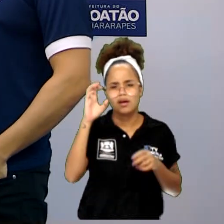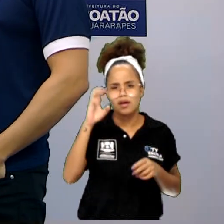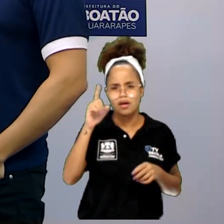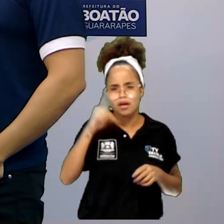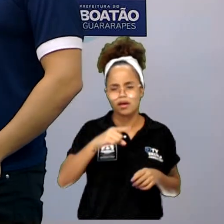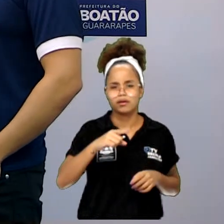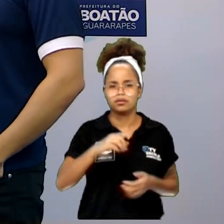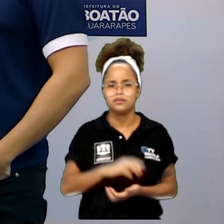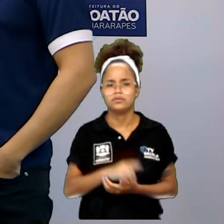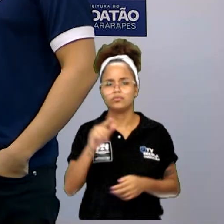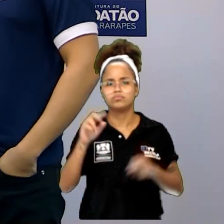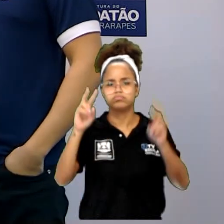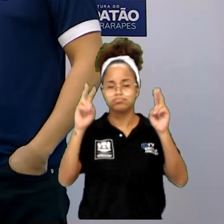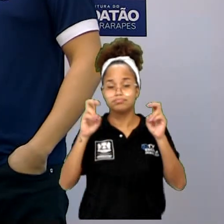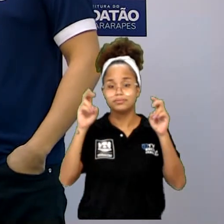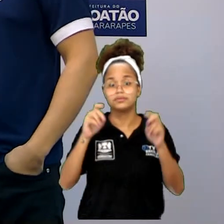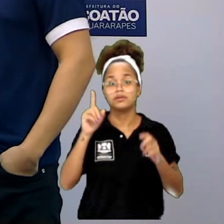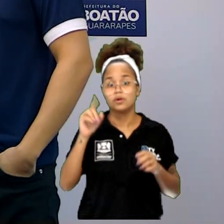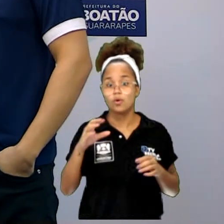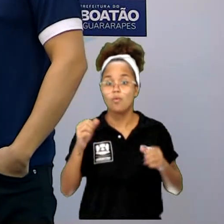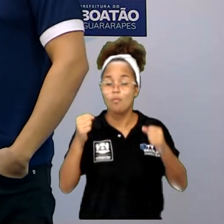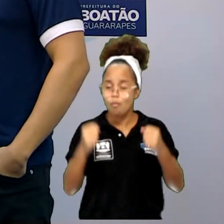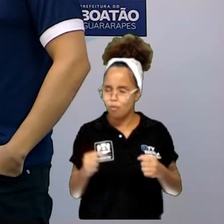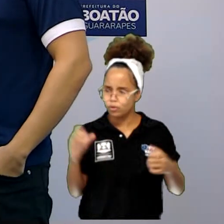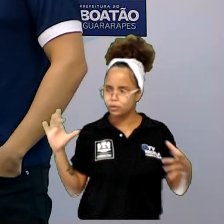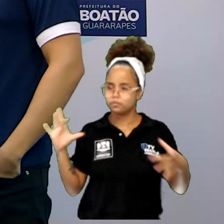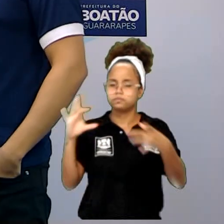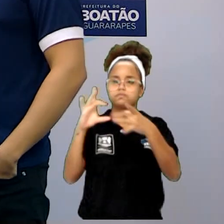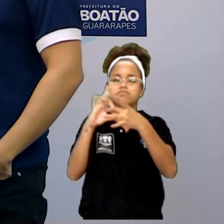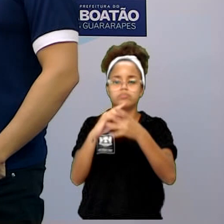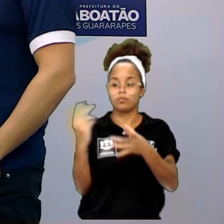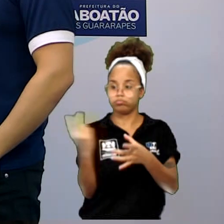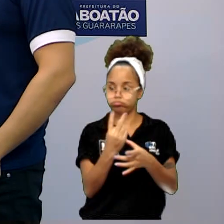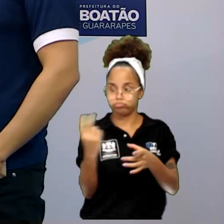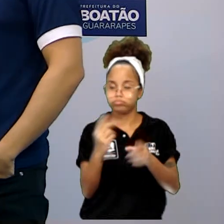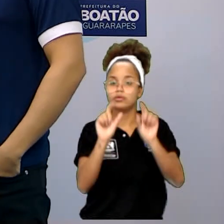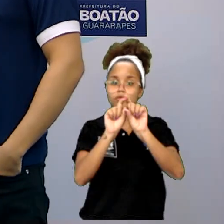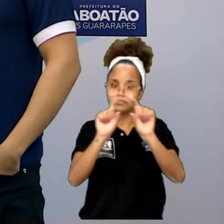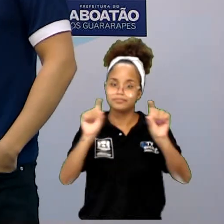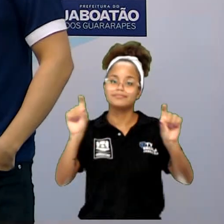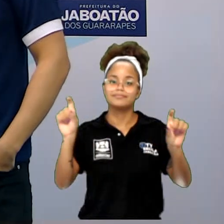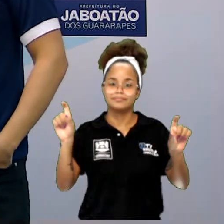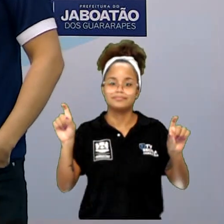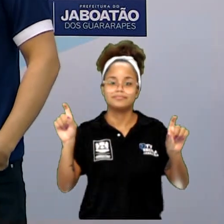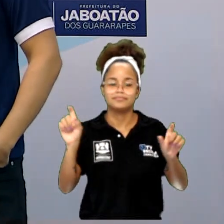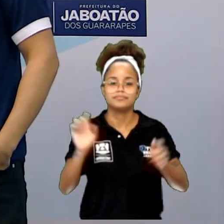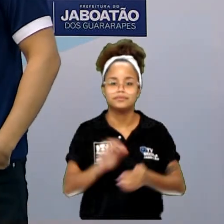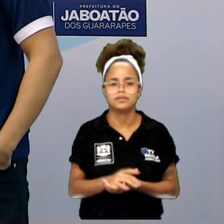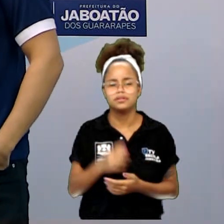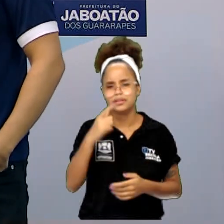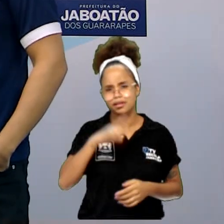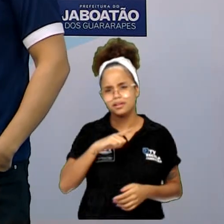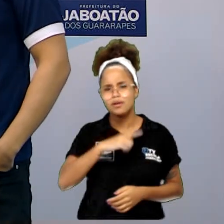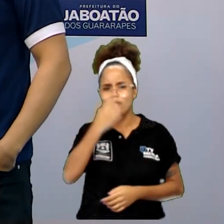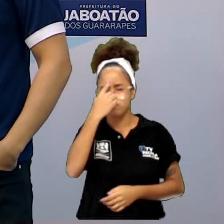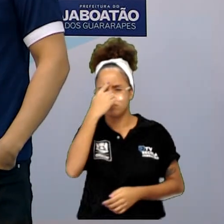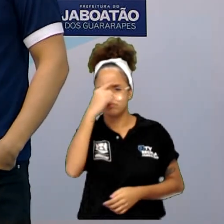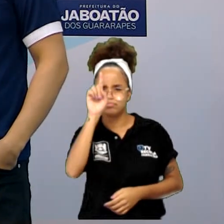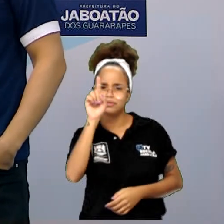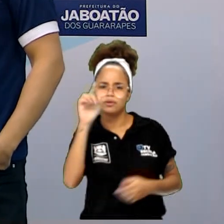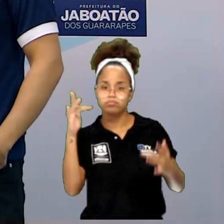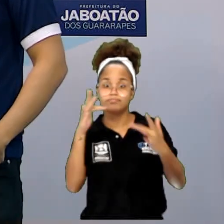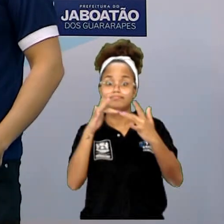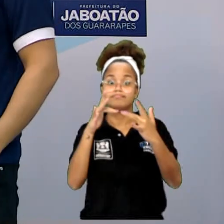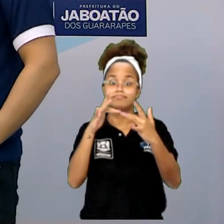um termo apenas, é capaz de unir aí essas duas orações em um único período e passa uma ideia, né, passa um